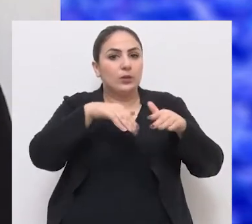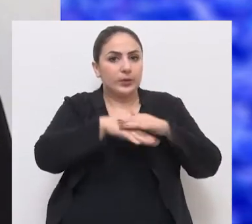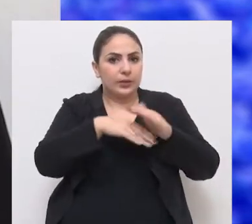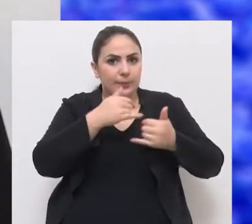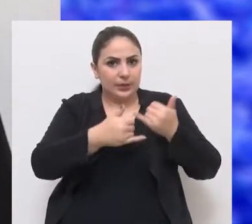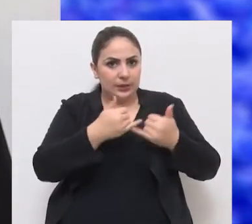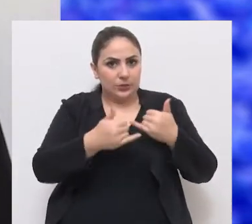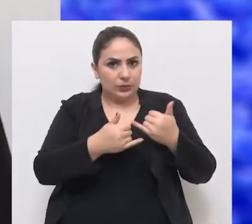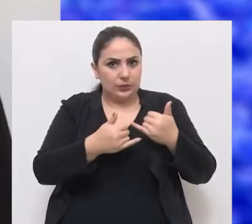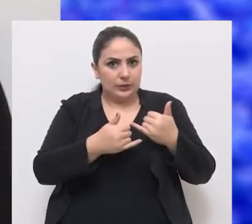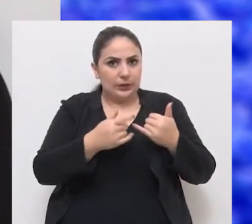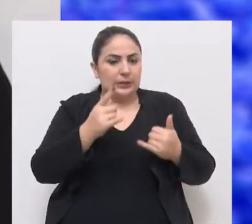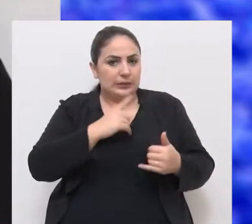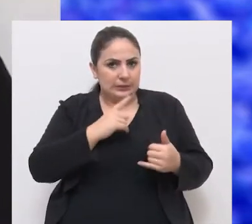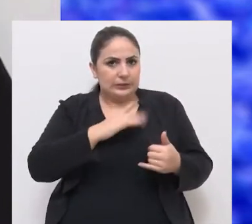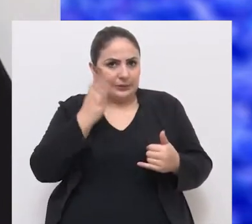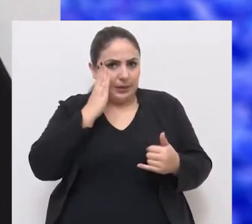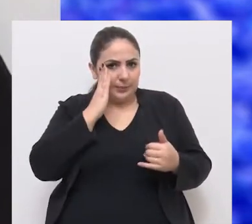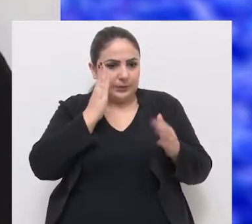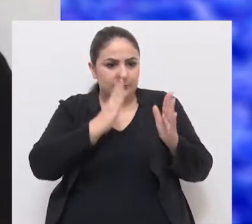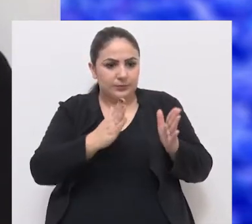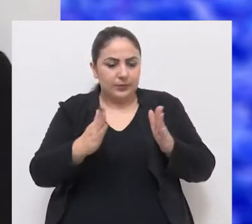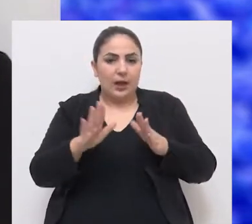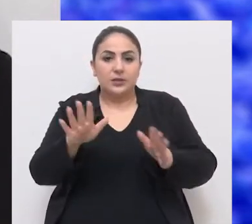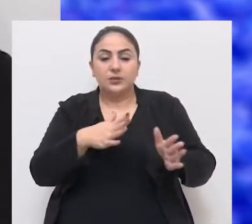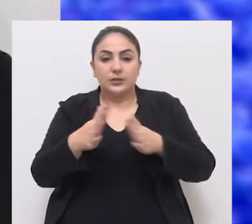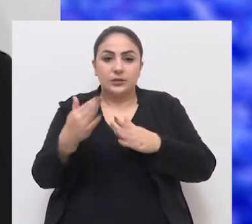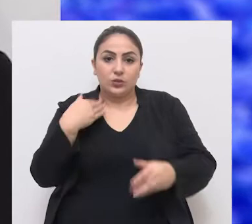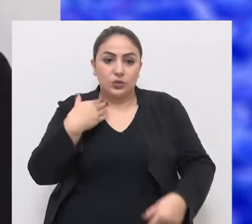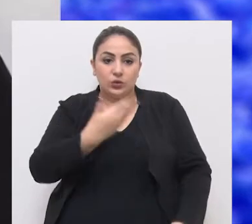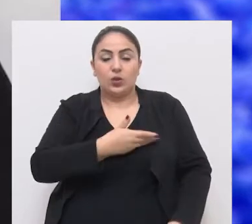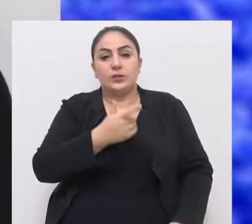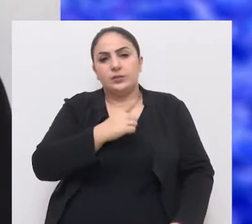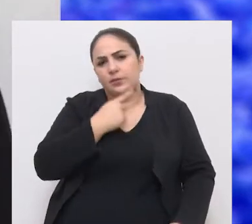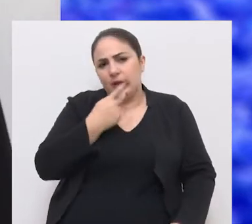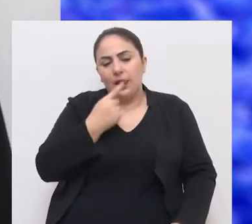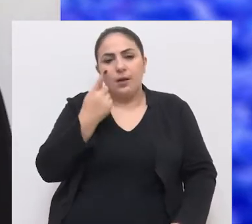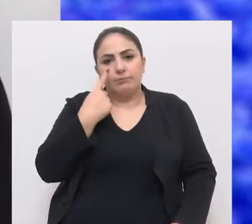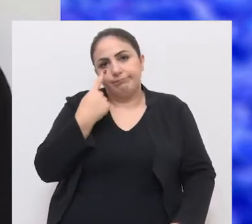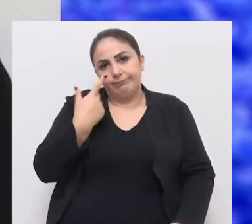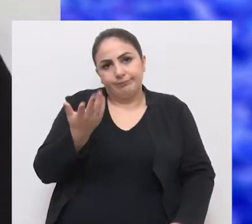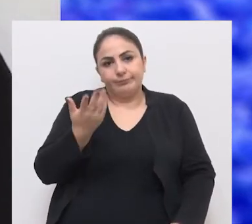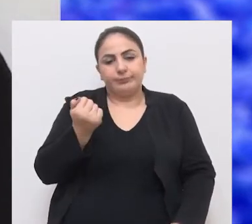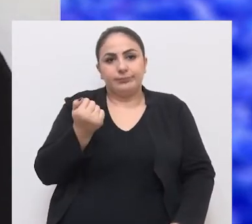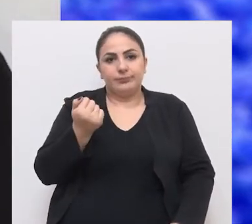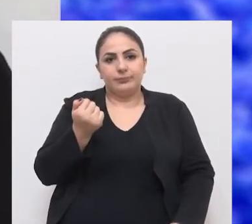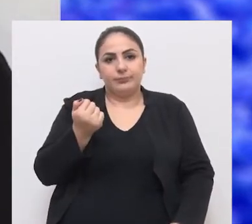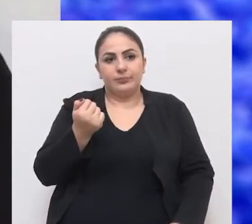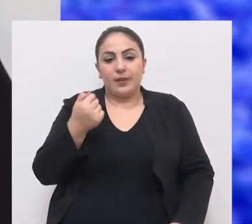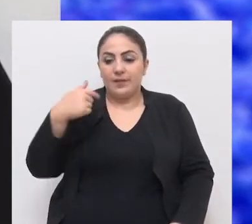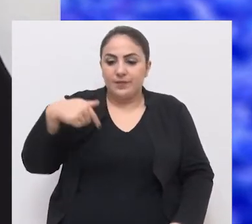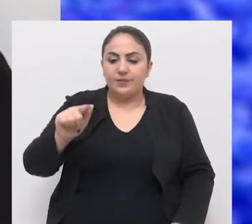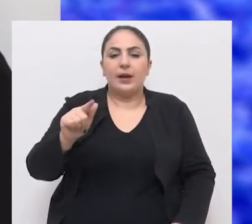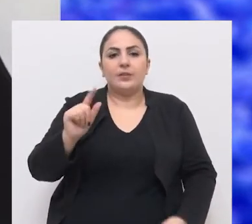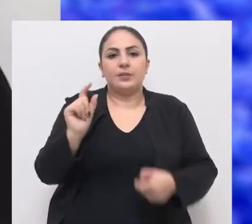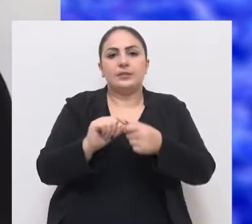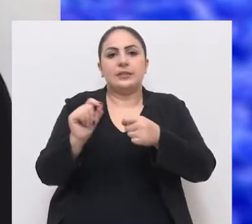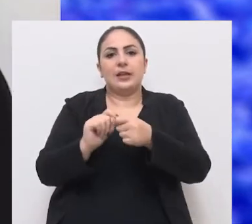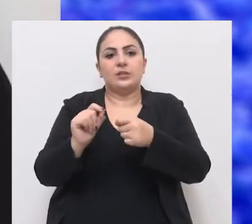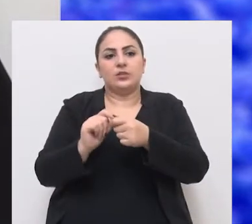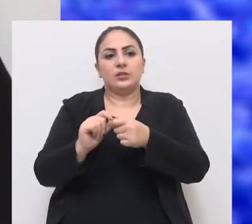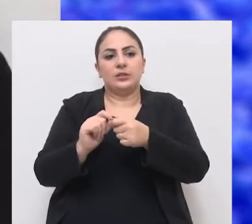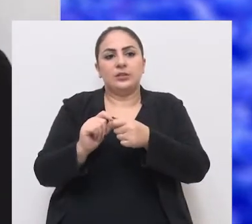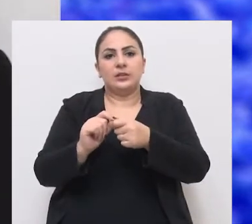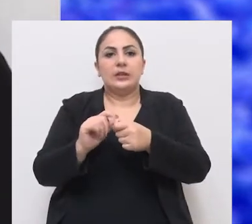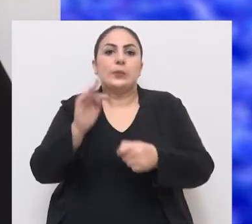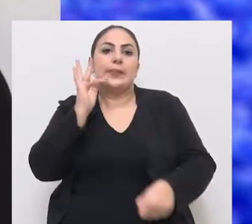guardar os brinquedos, né? Ele entende essa ordem. Às vezes a gente diz assim, vai cumprir o seu dever,